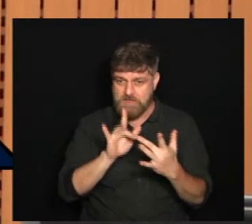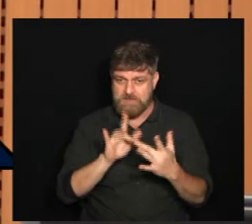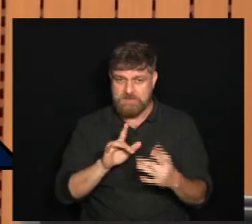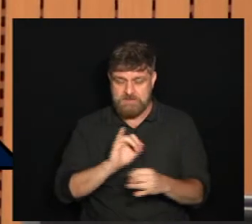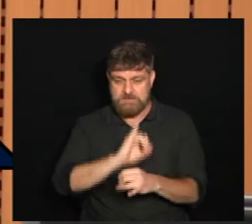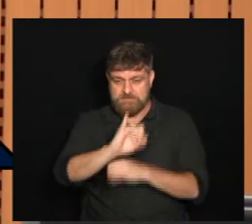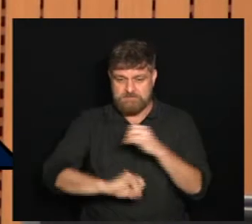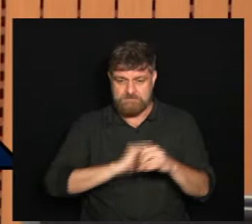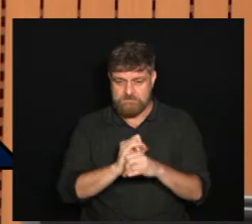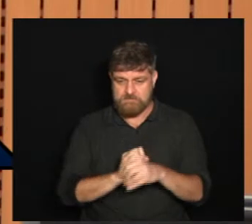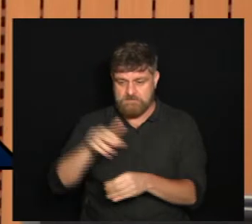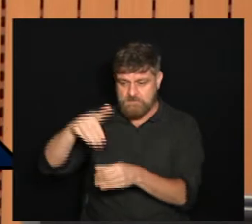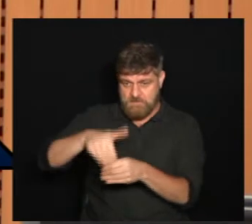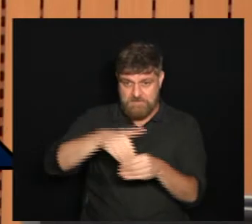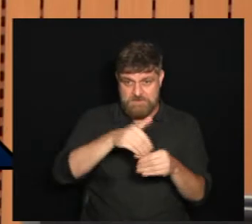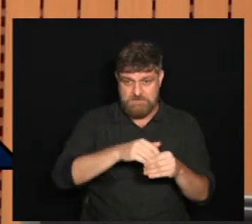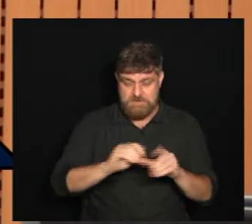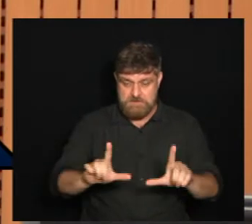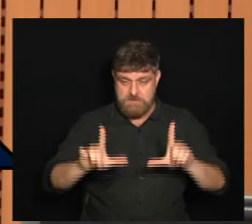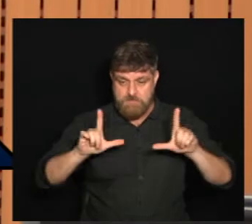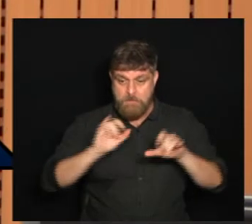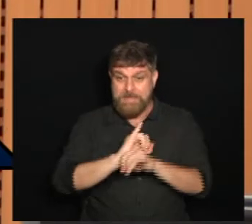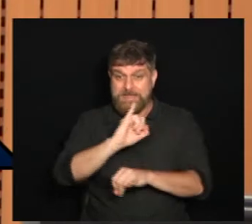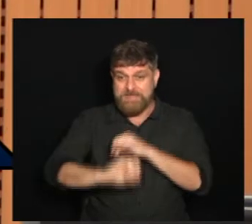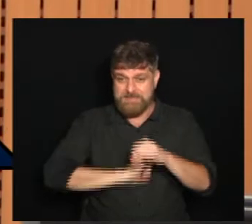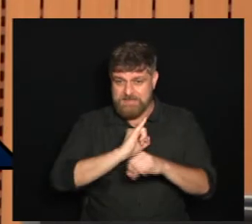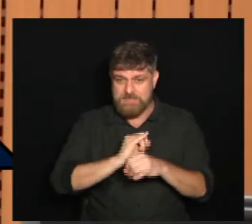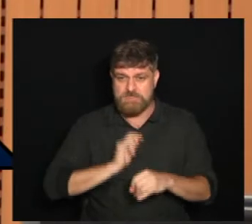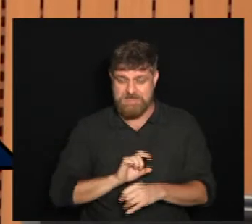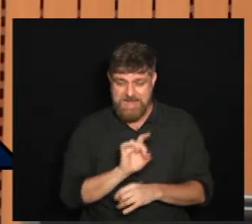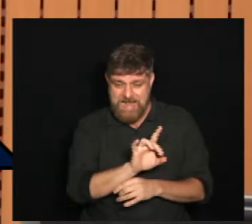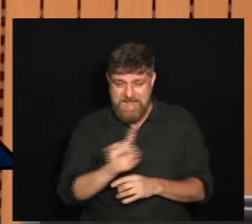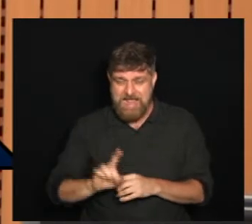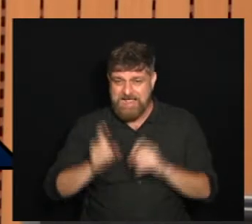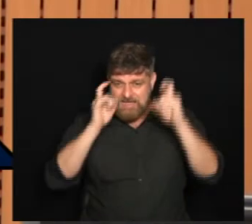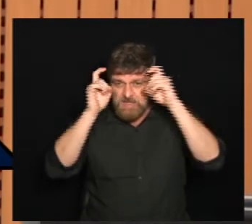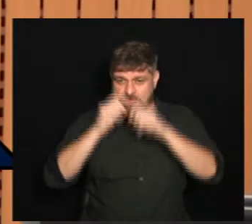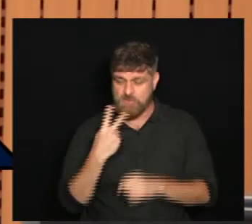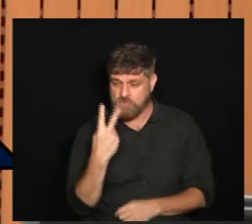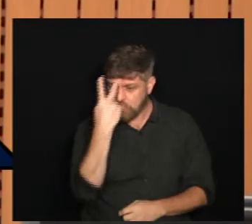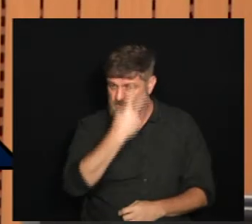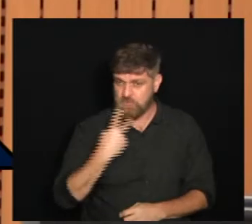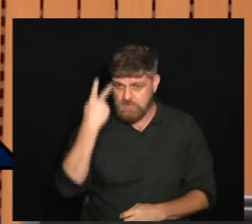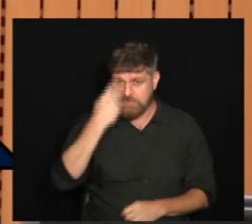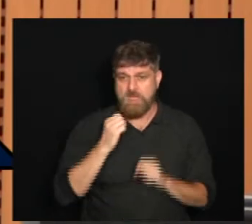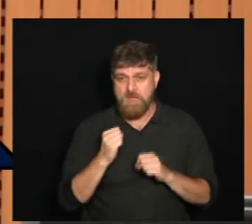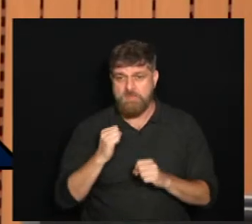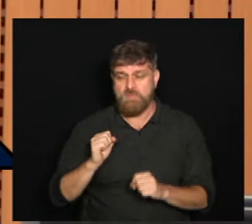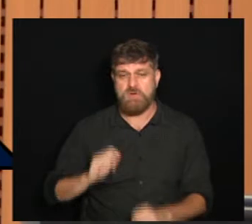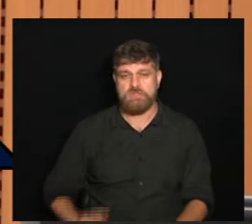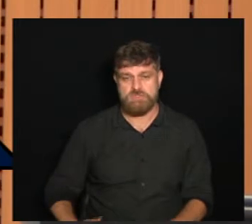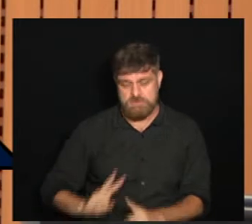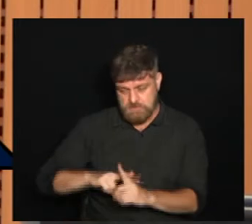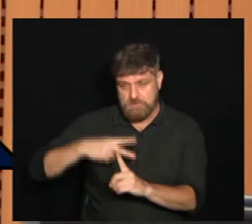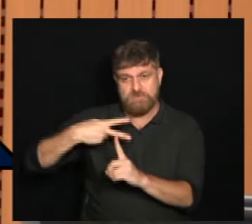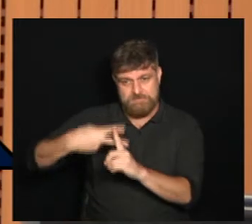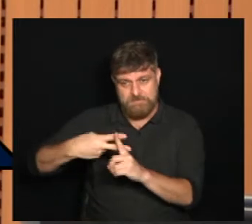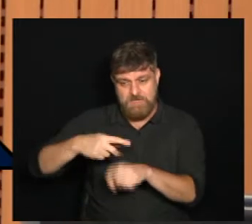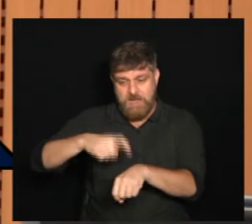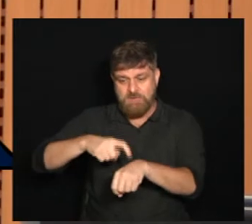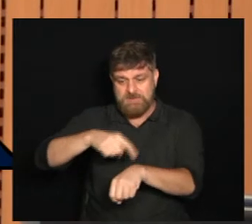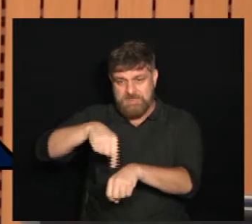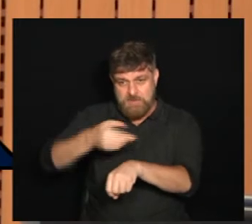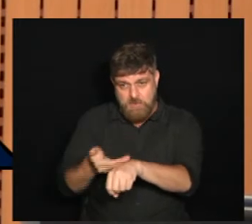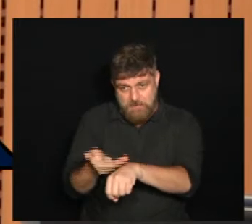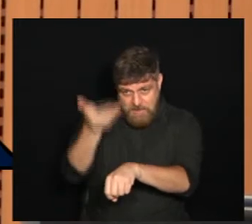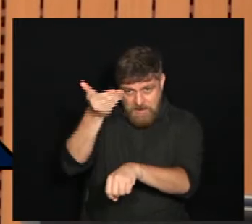de deliberação. Artigo 5º. Cada reunião terá duração máxima de 2 horas, prorrogáveis por igual prazo. Artigo